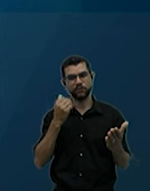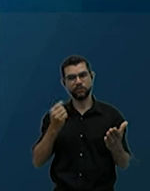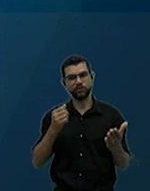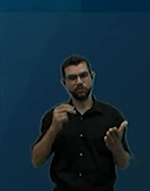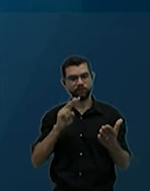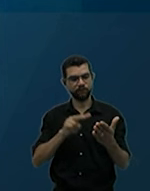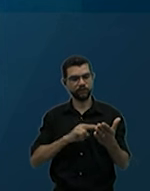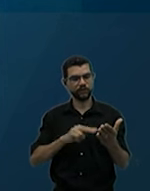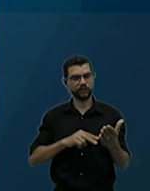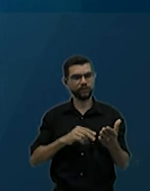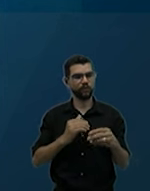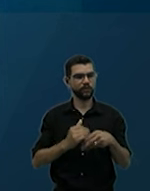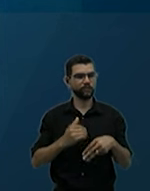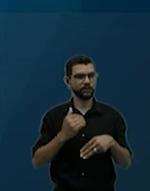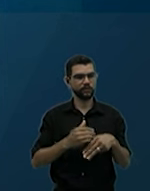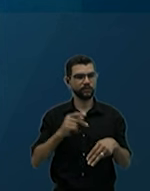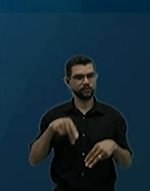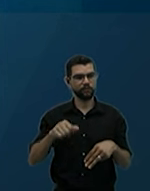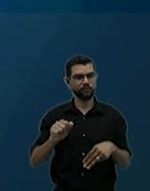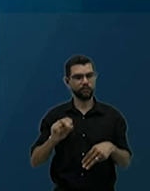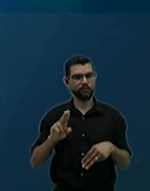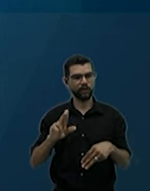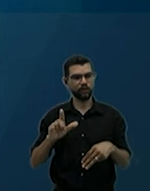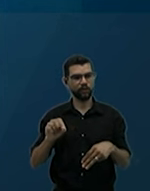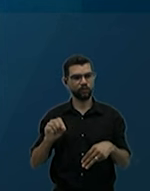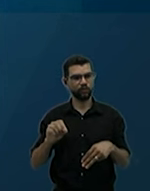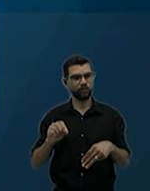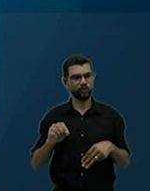Sérgio Domingues. Aguardam os demais para votar.